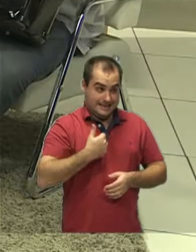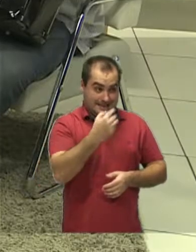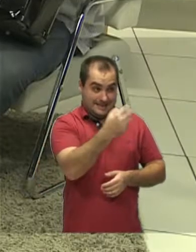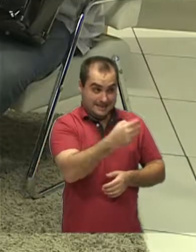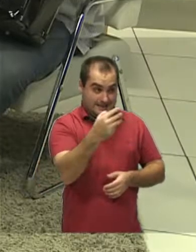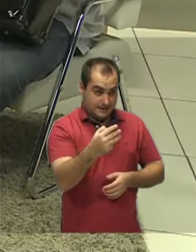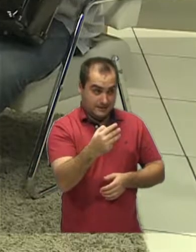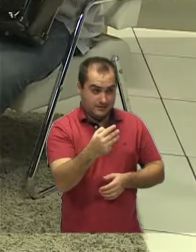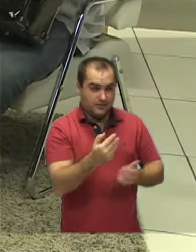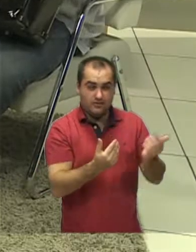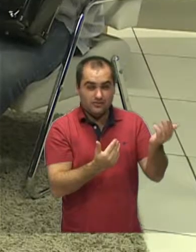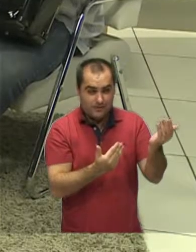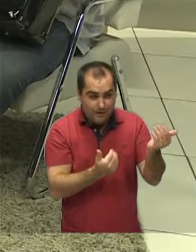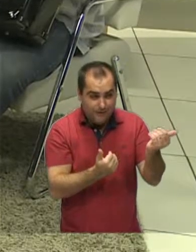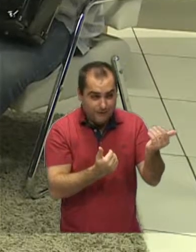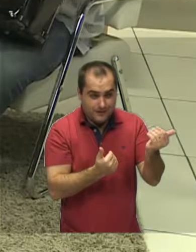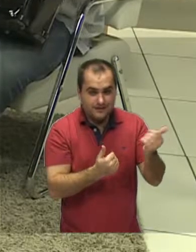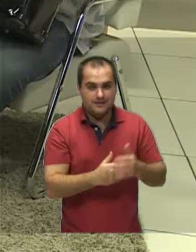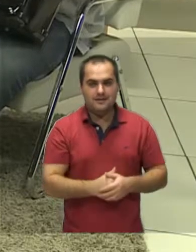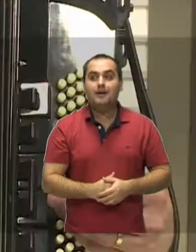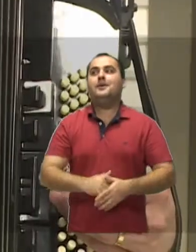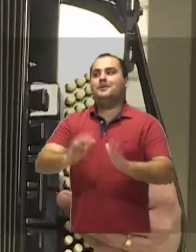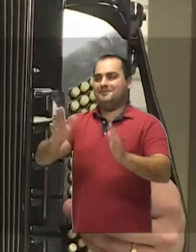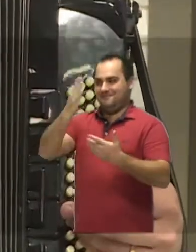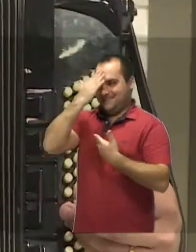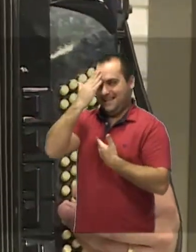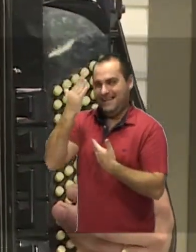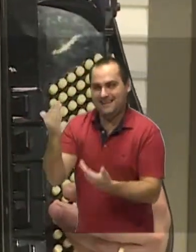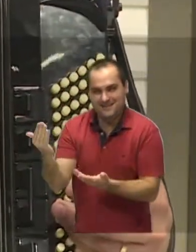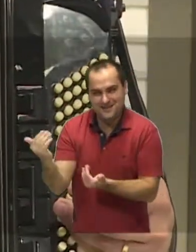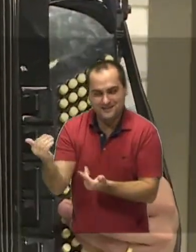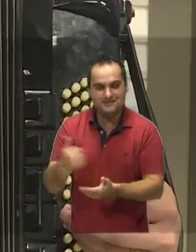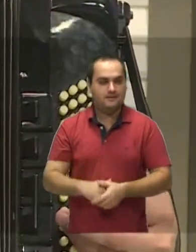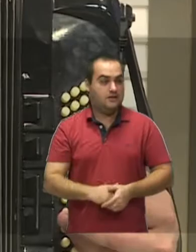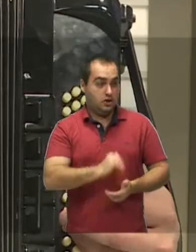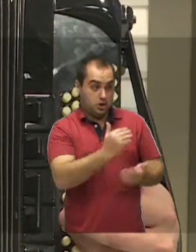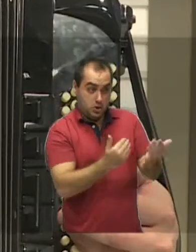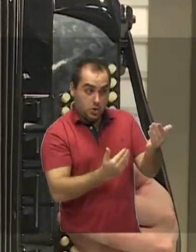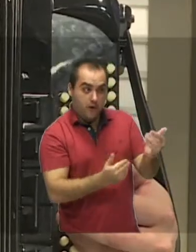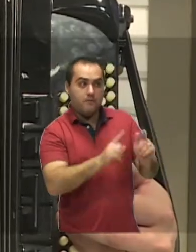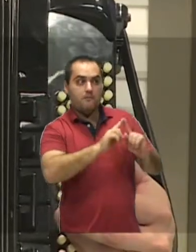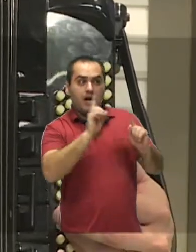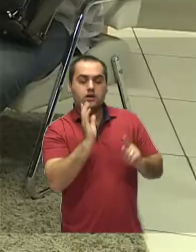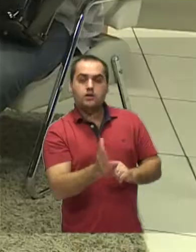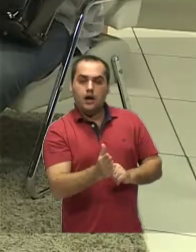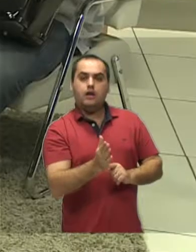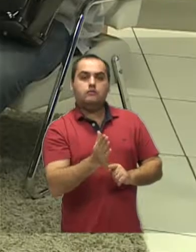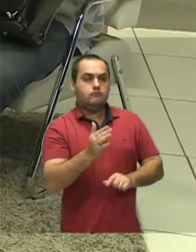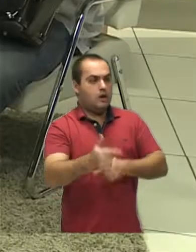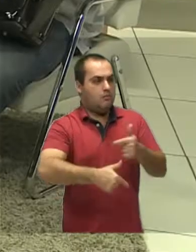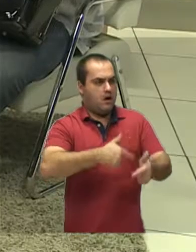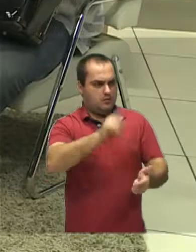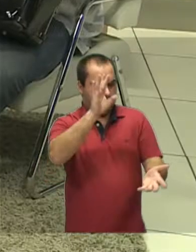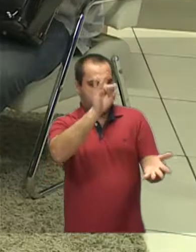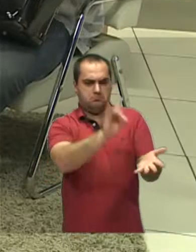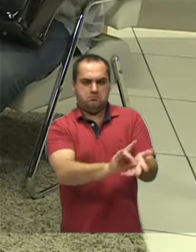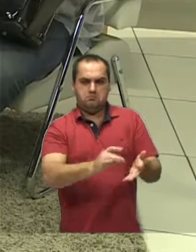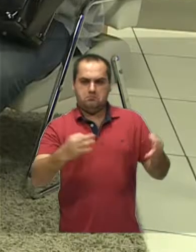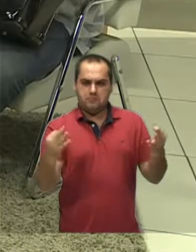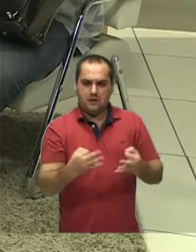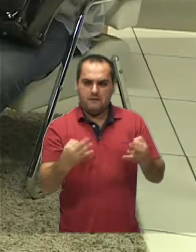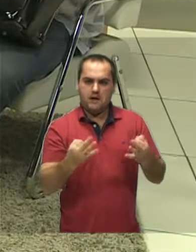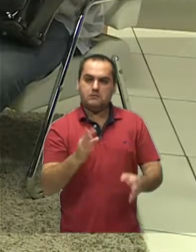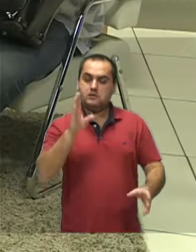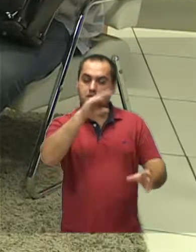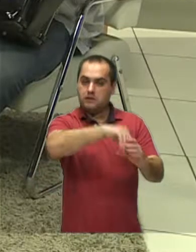33. Jovem ainda. Opa, obrigado. Jovem ainda, mas já com uma carreira consolidada dentro desse cenário